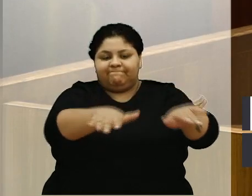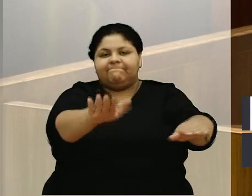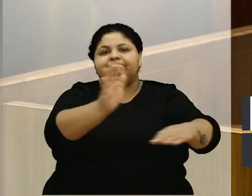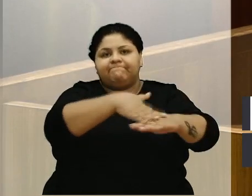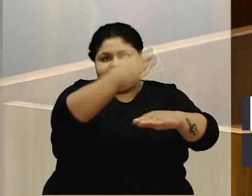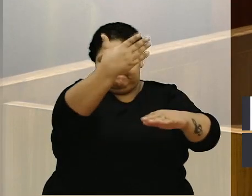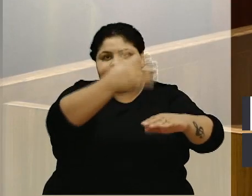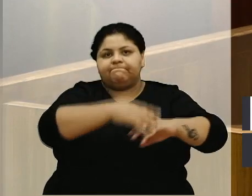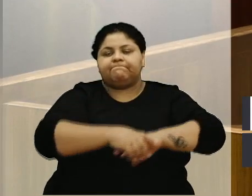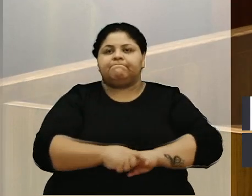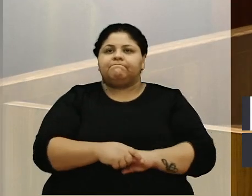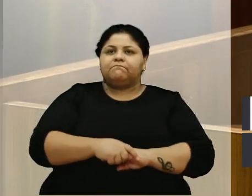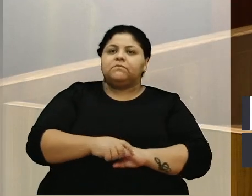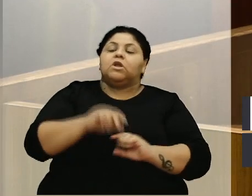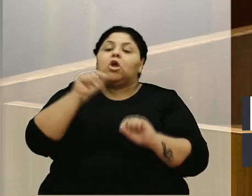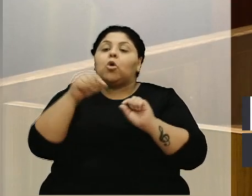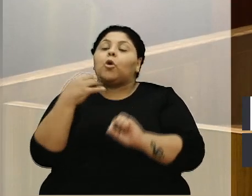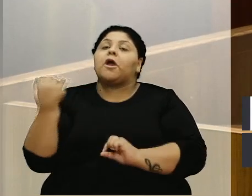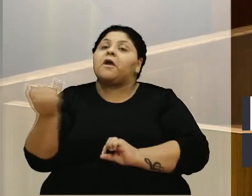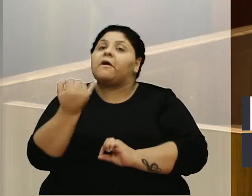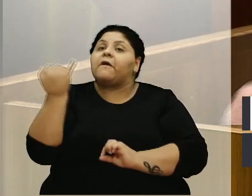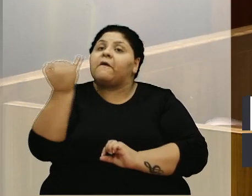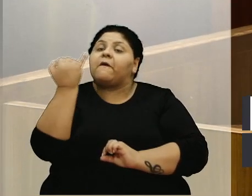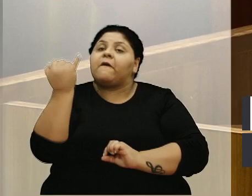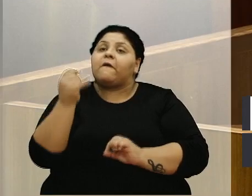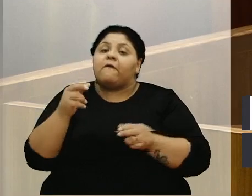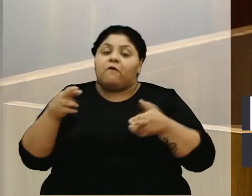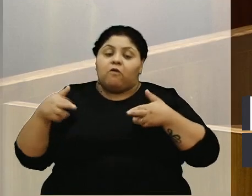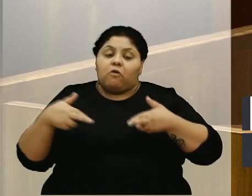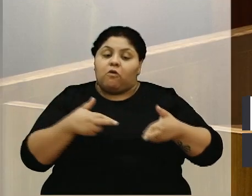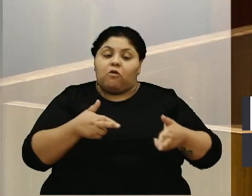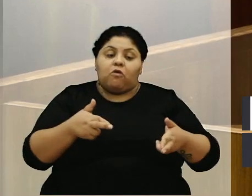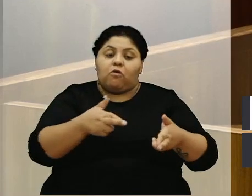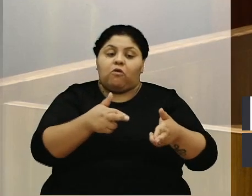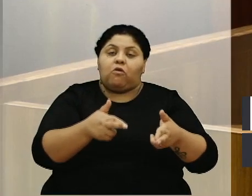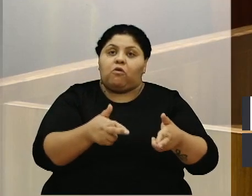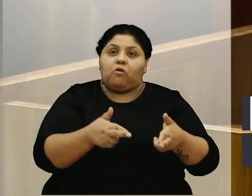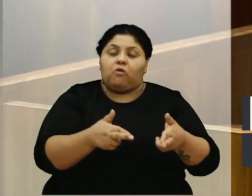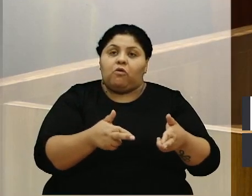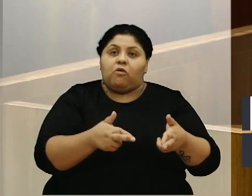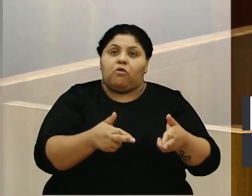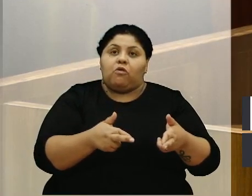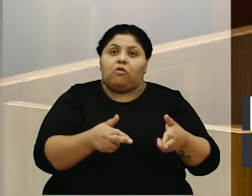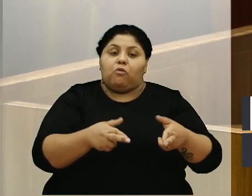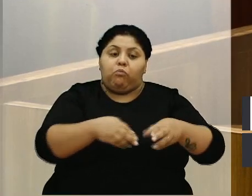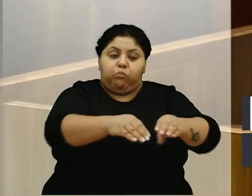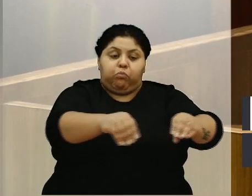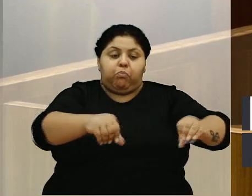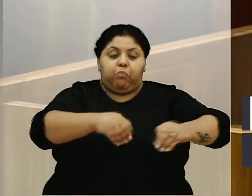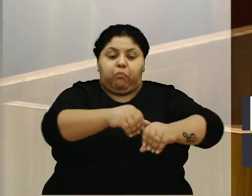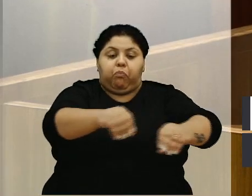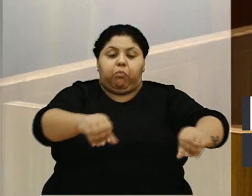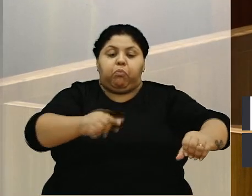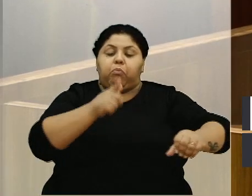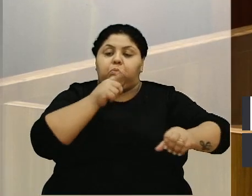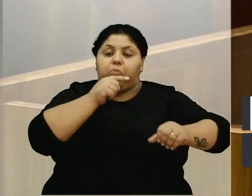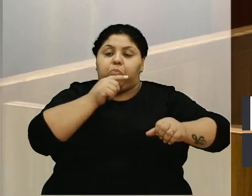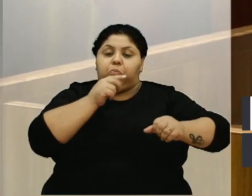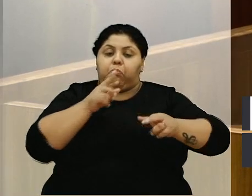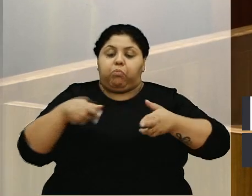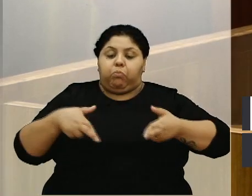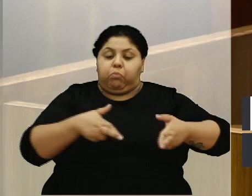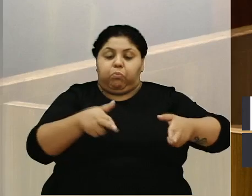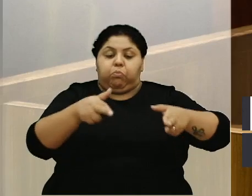Então, qual é a importância, né? Quando um rio ele está assoreado, ou seja, com acúmulo excessivo de sedimentos, ele há uma série